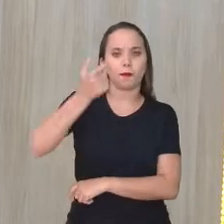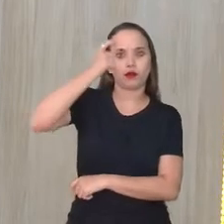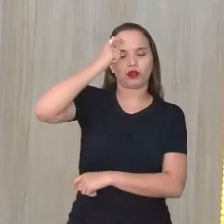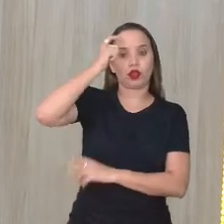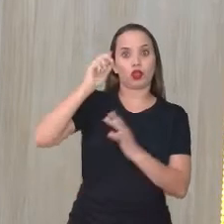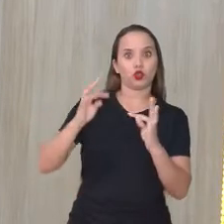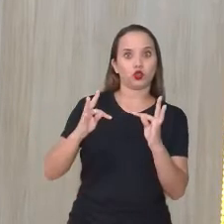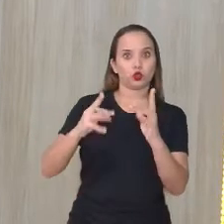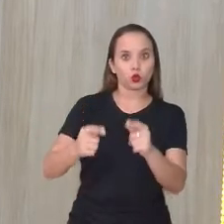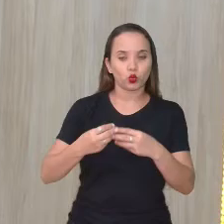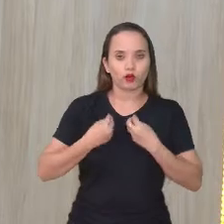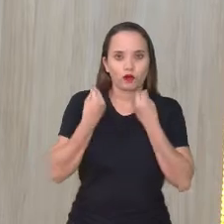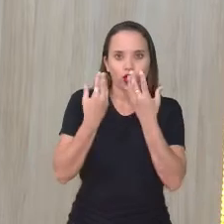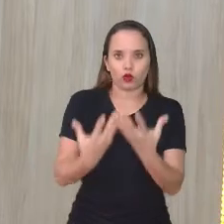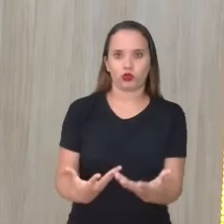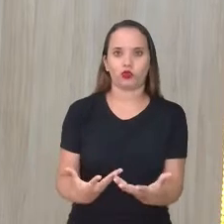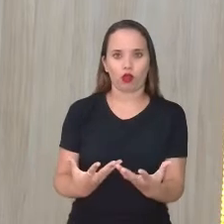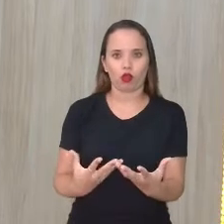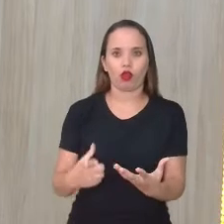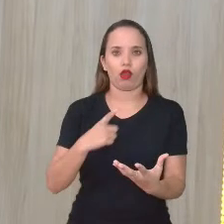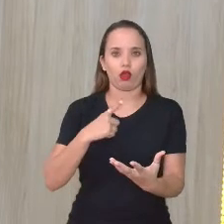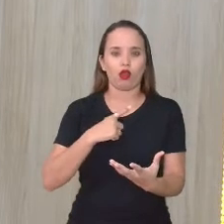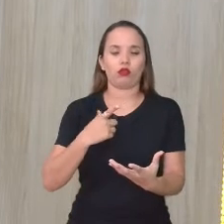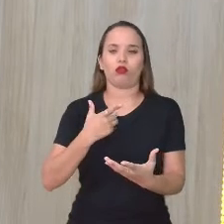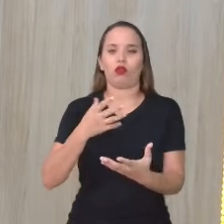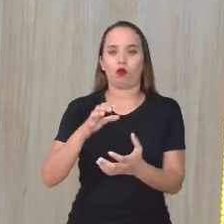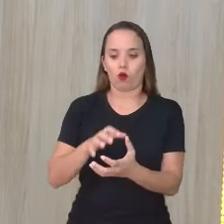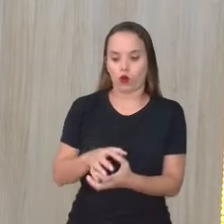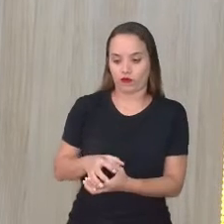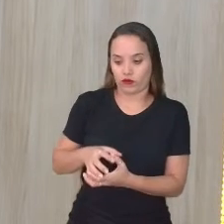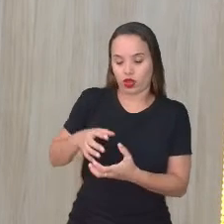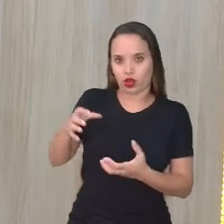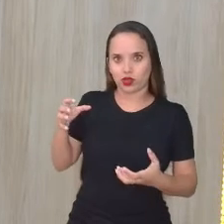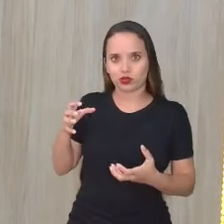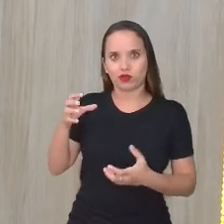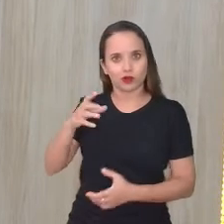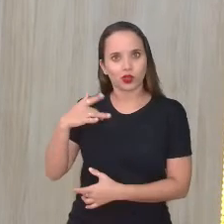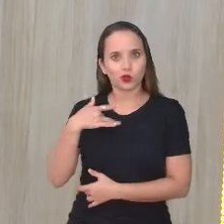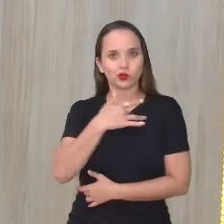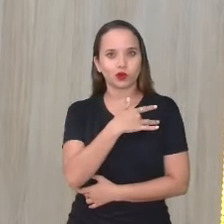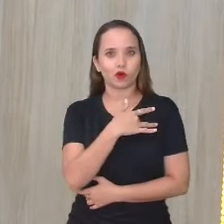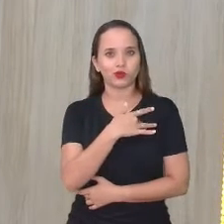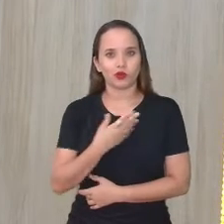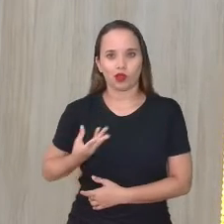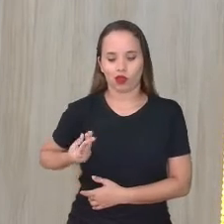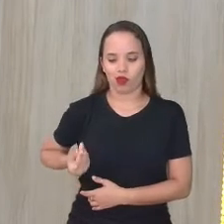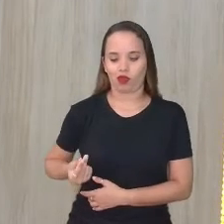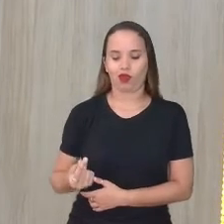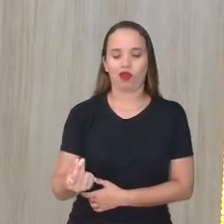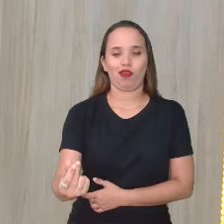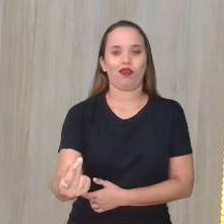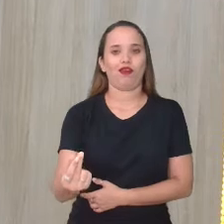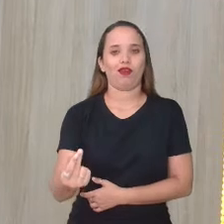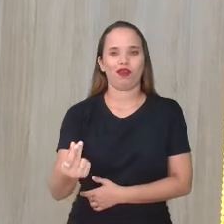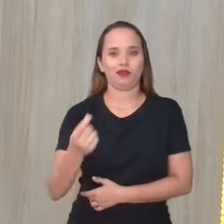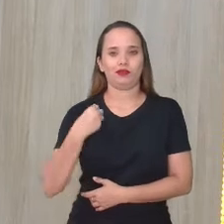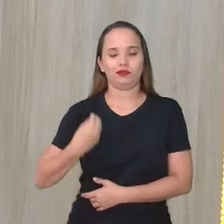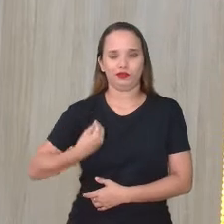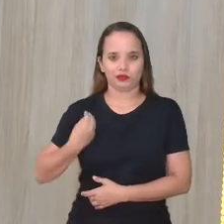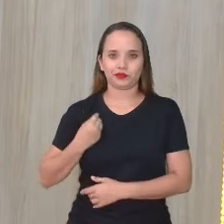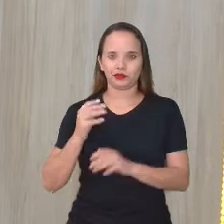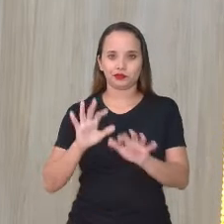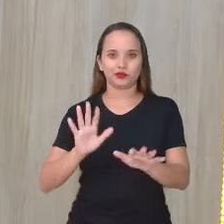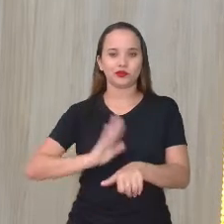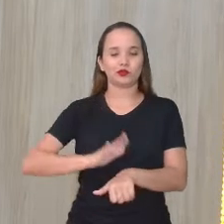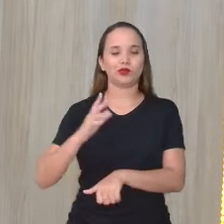tudo isso vai nos garantindo ter um envelhecimento saudável, ter uma vida mais plena, uma vida mais saudável,